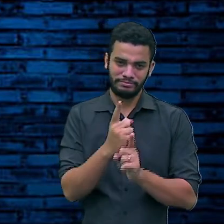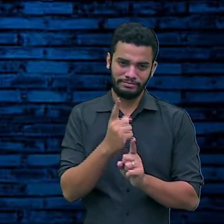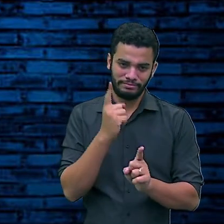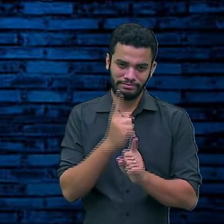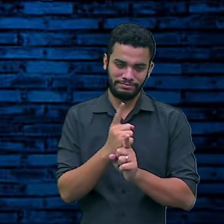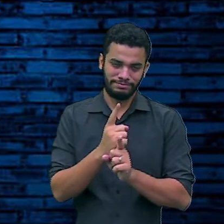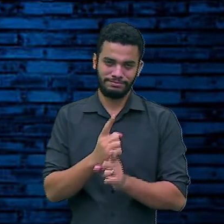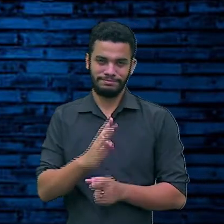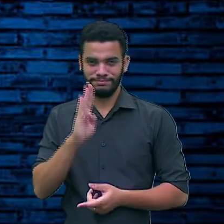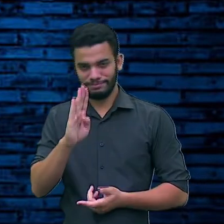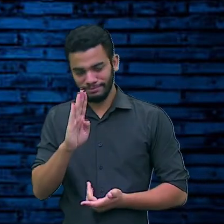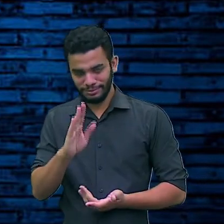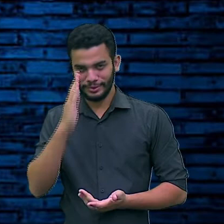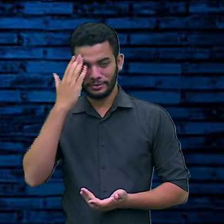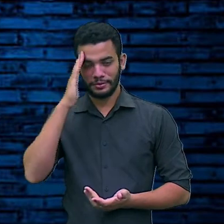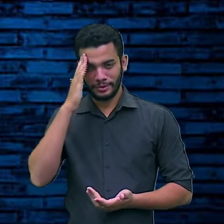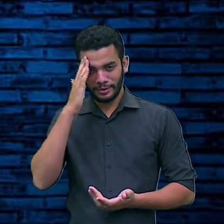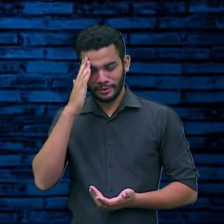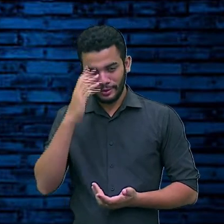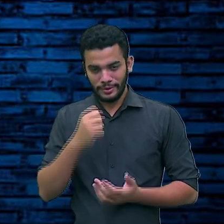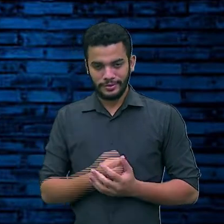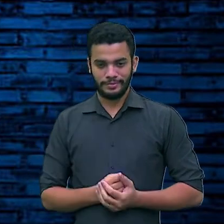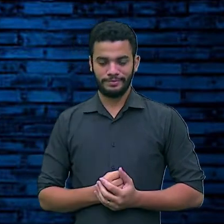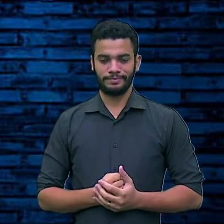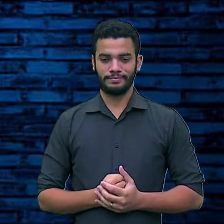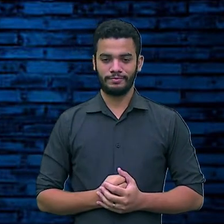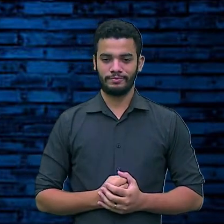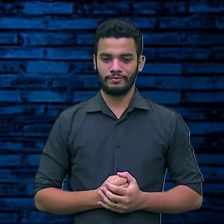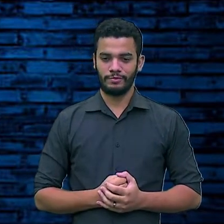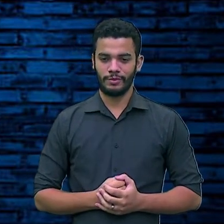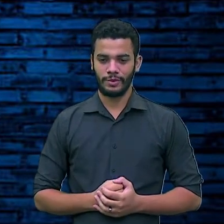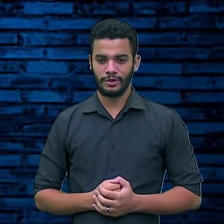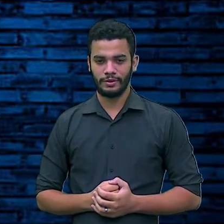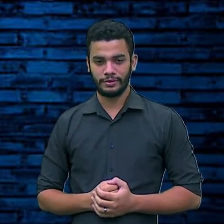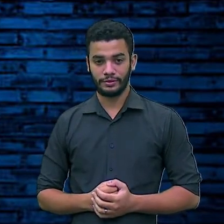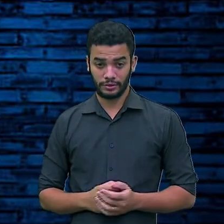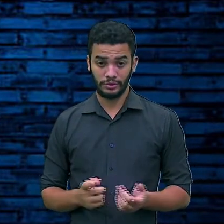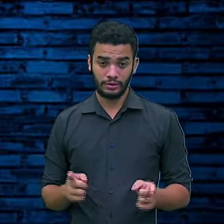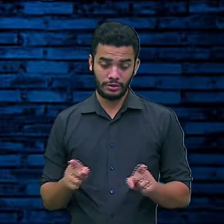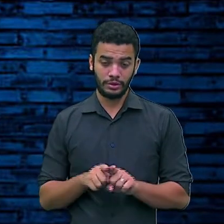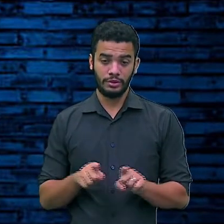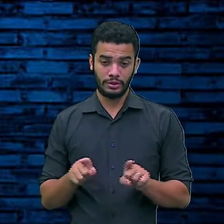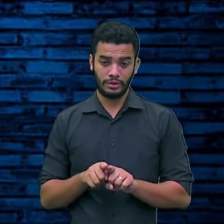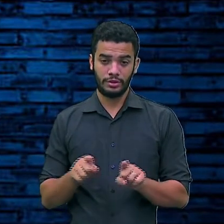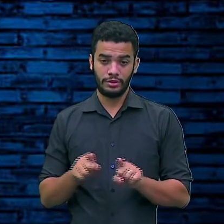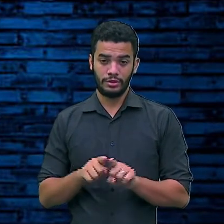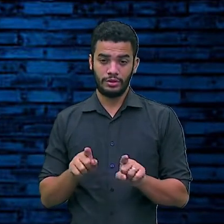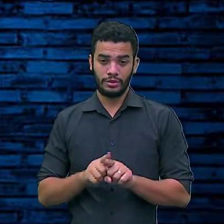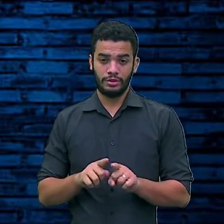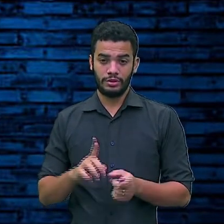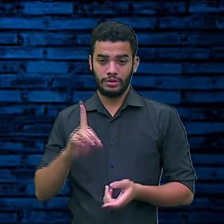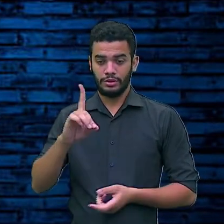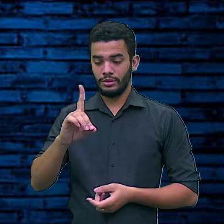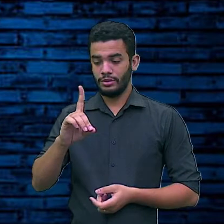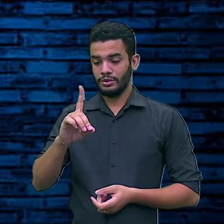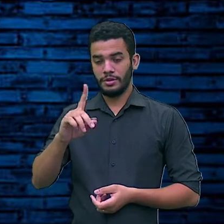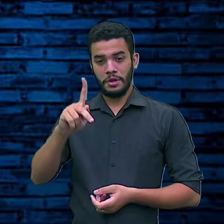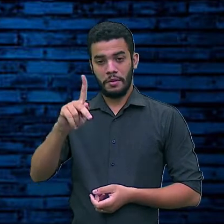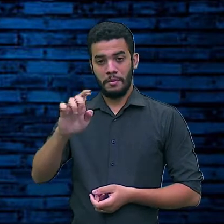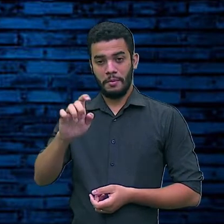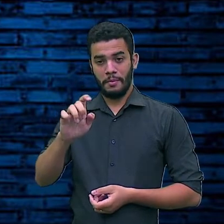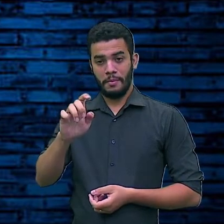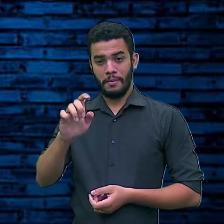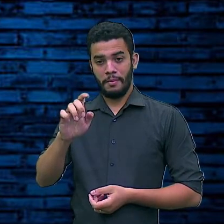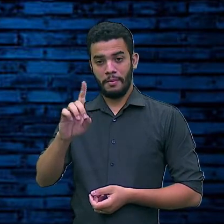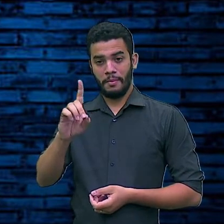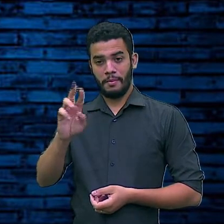resposta correta. Letra B, Pedro chegou exausto, né? E aí eu posso até acrescentar Pedro chegou e estava exausto, já que você